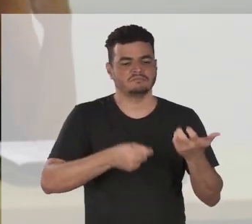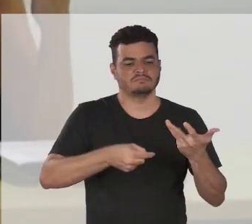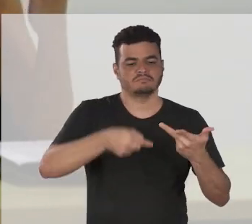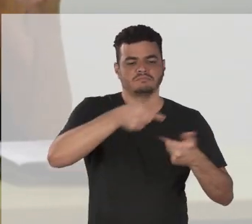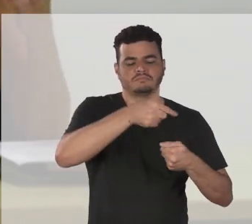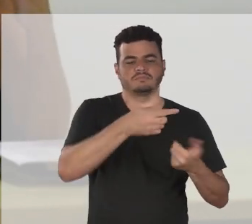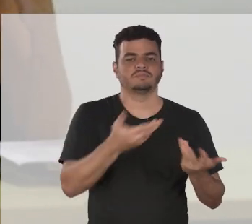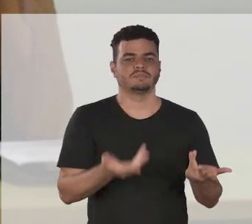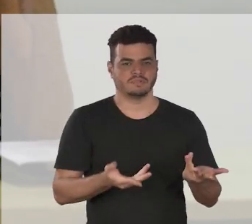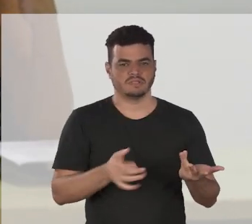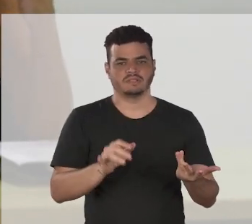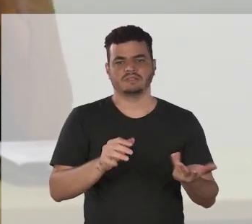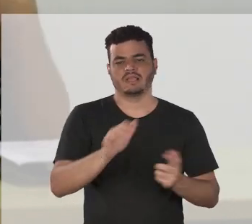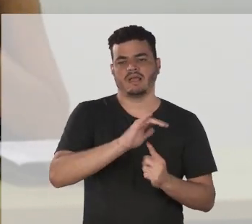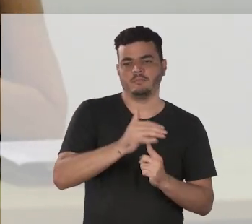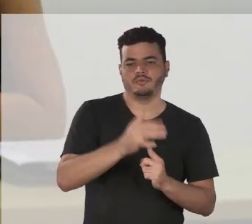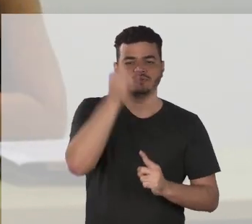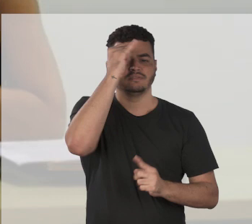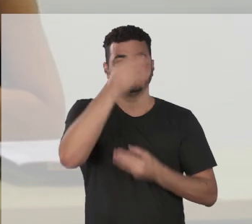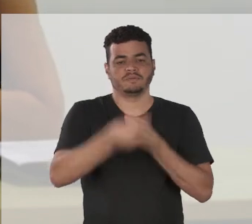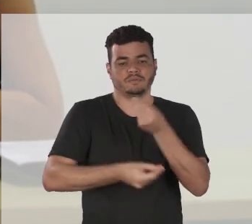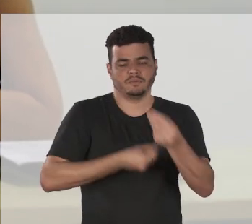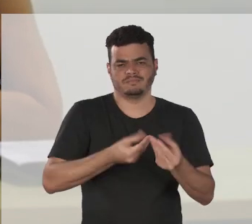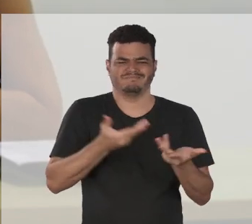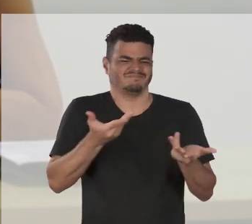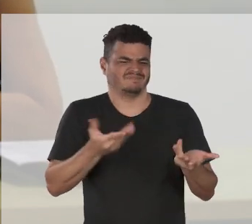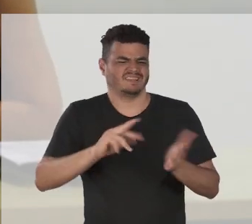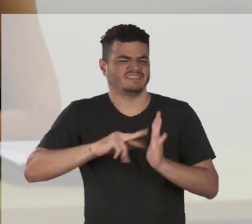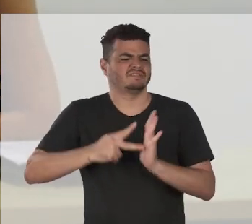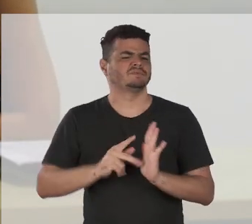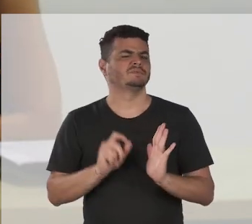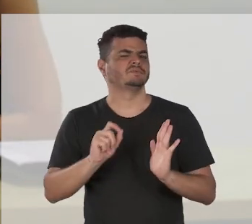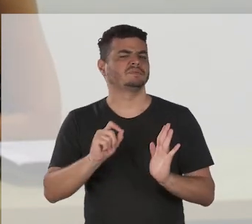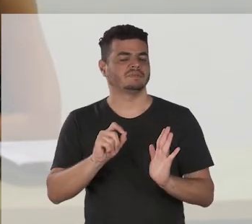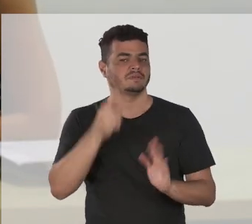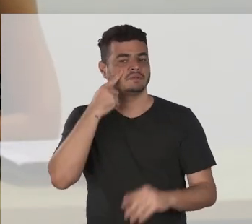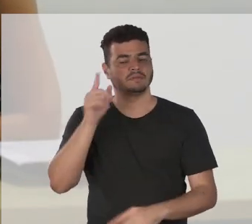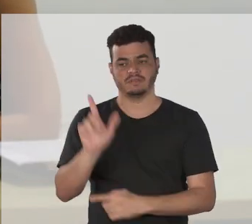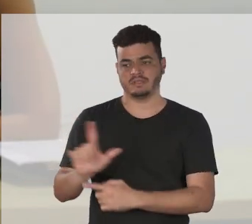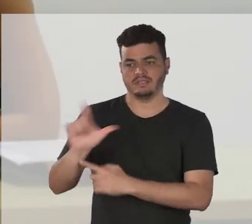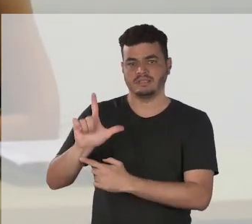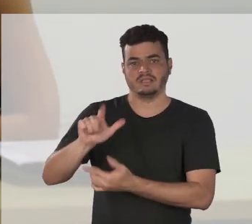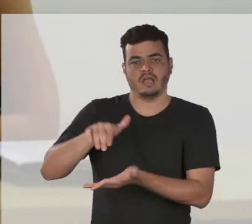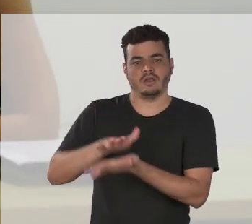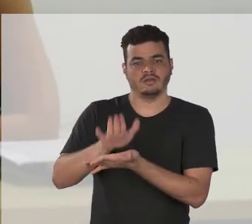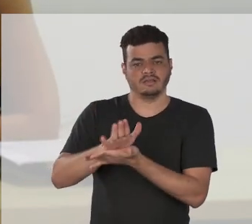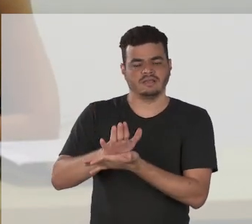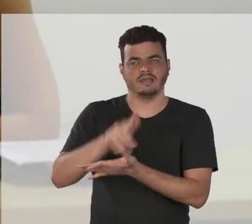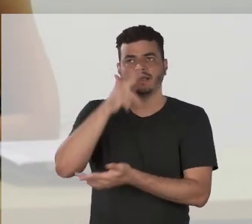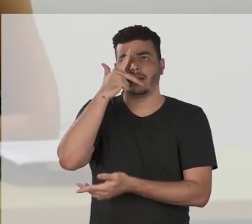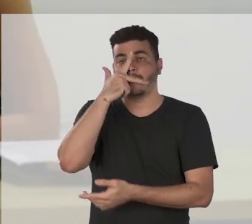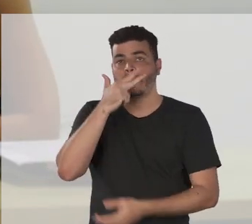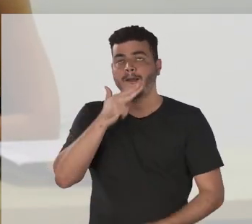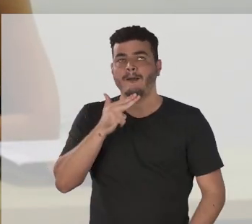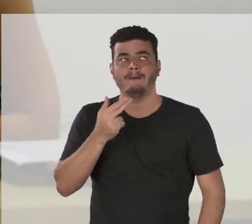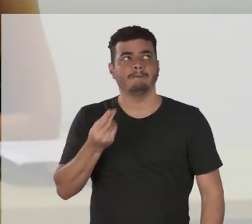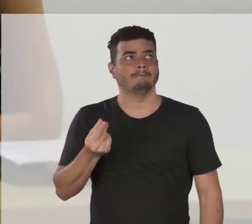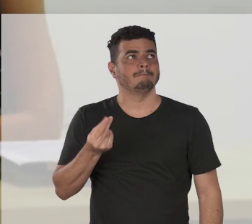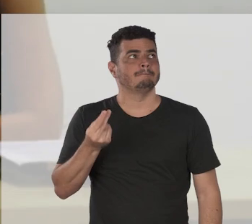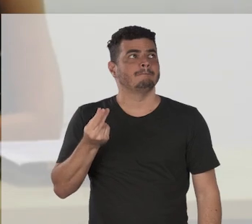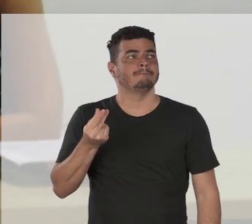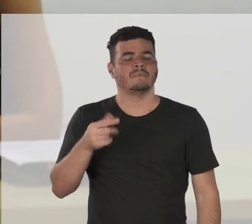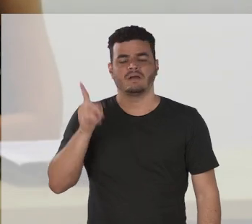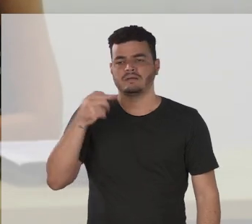pautas com relação aos abusos, etc. Ou seja, que a lógica editorial, de alguma maneira, com